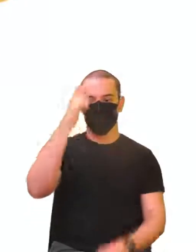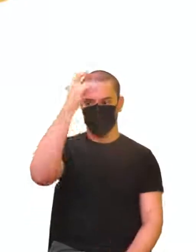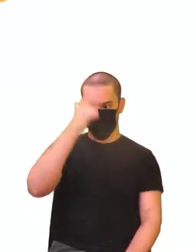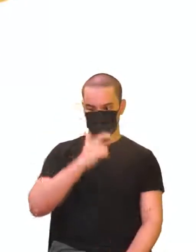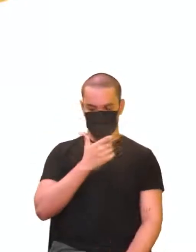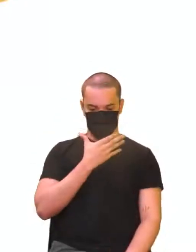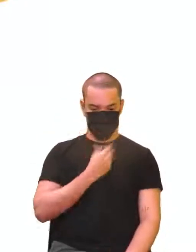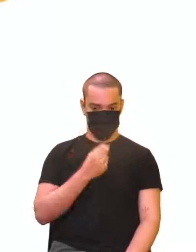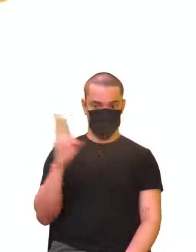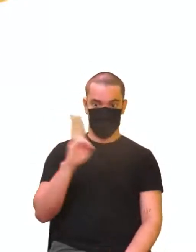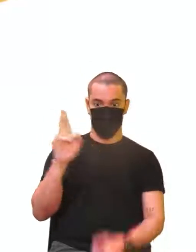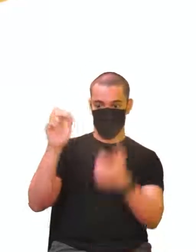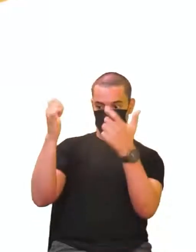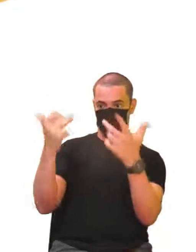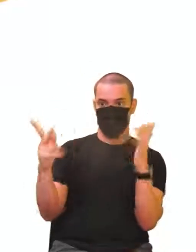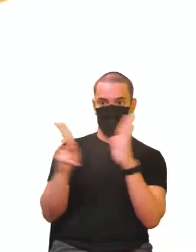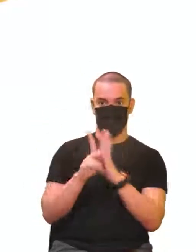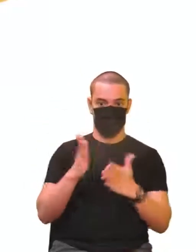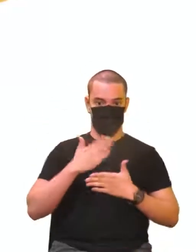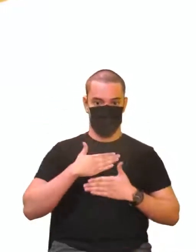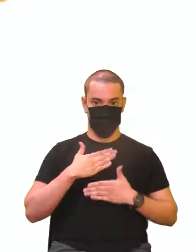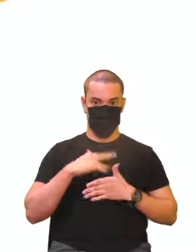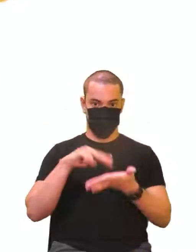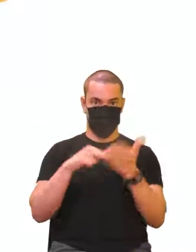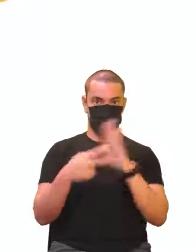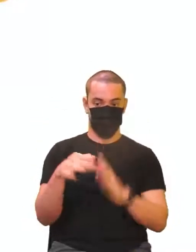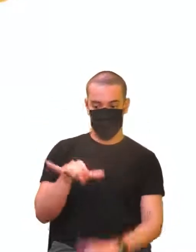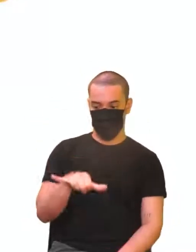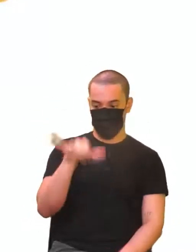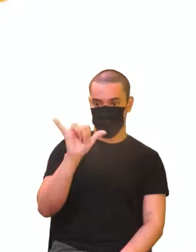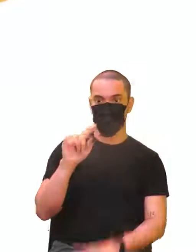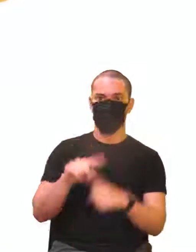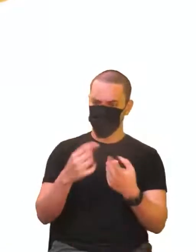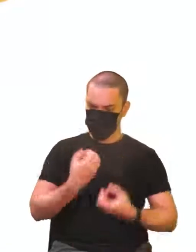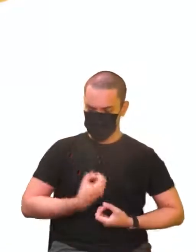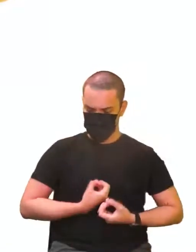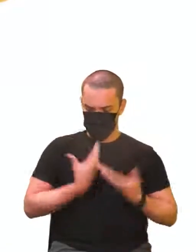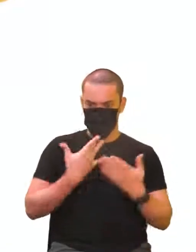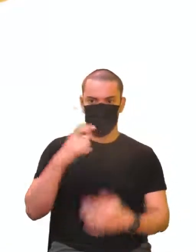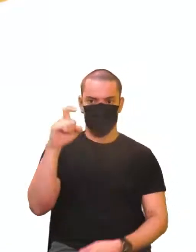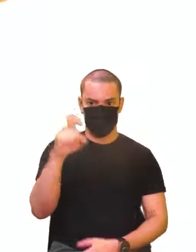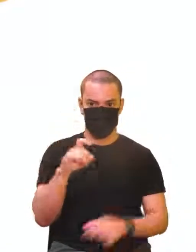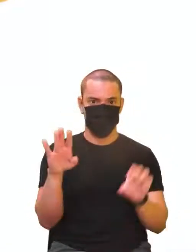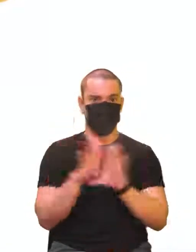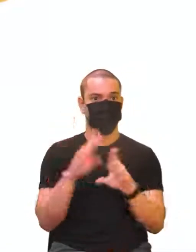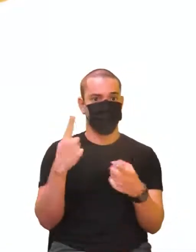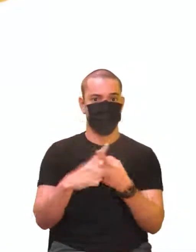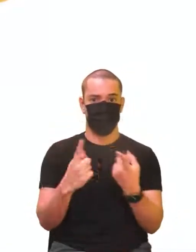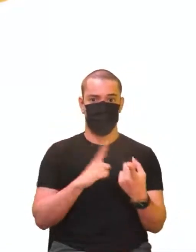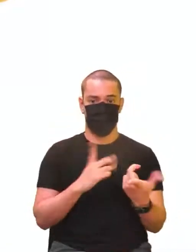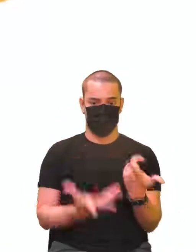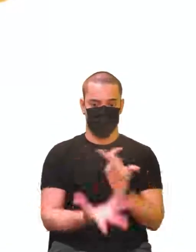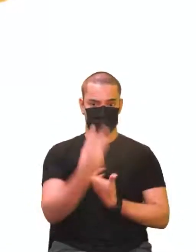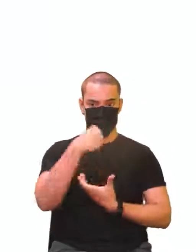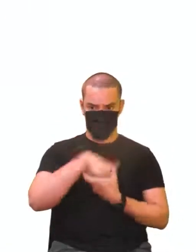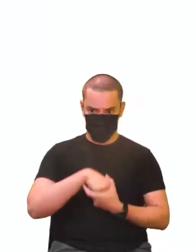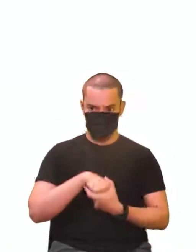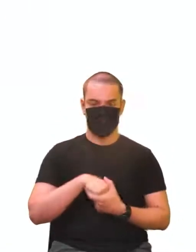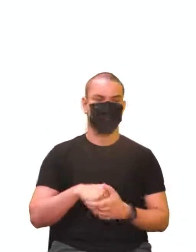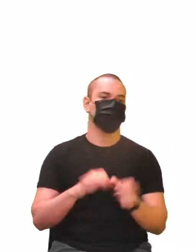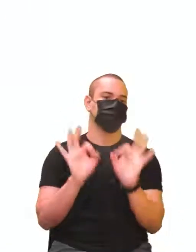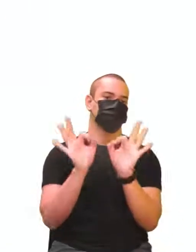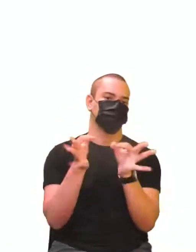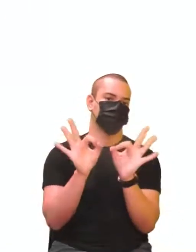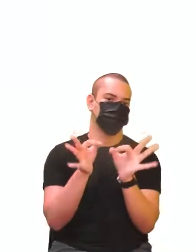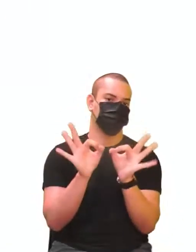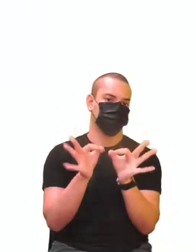homem, quem define a minha porção masculina é o Y, mas eu produzo o X também, porque eu tenho na minha composição o X.